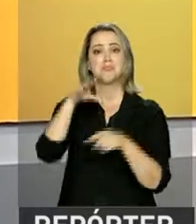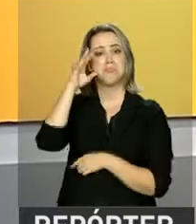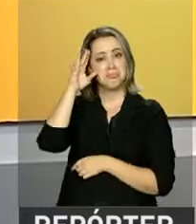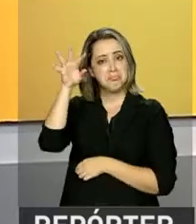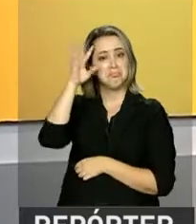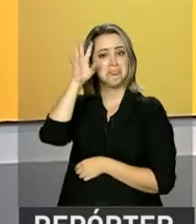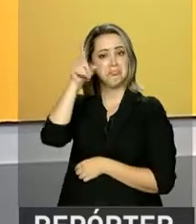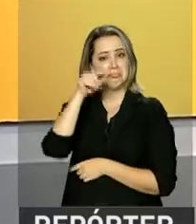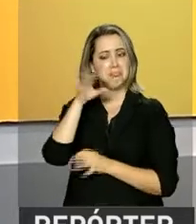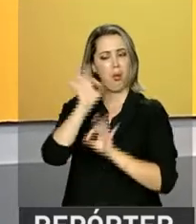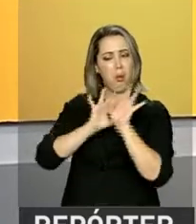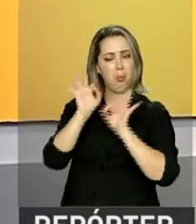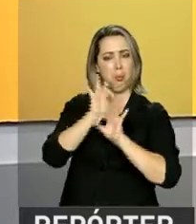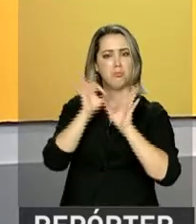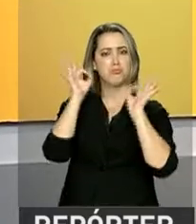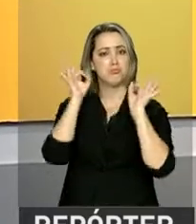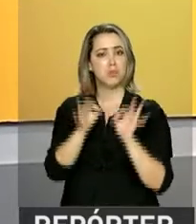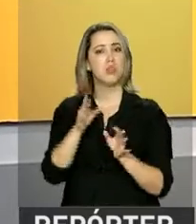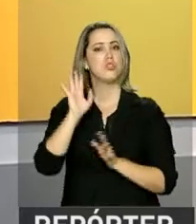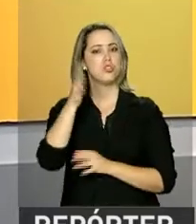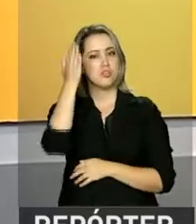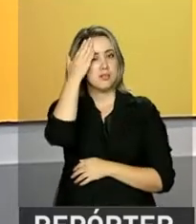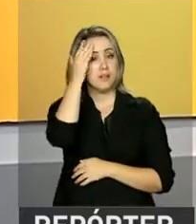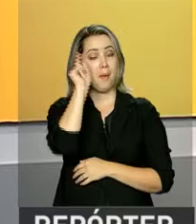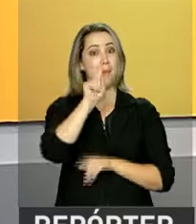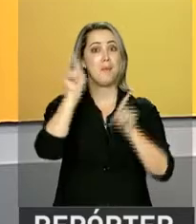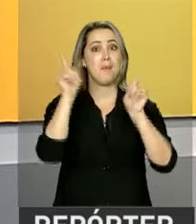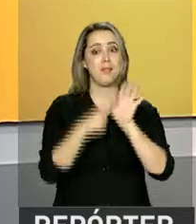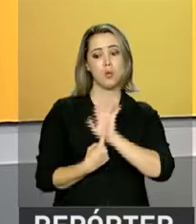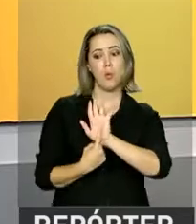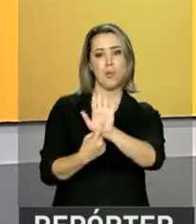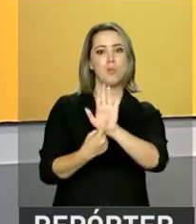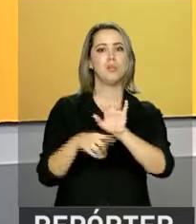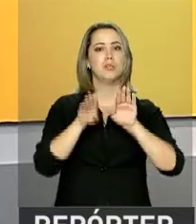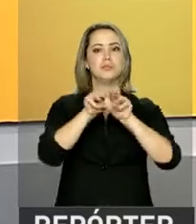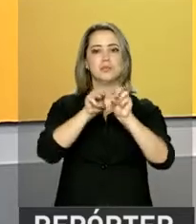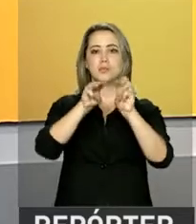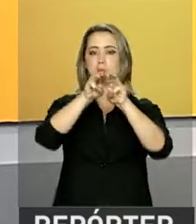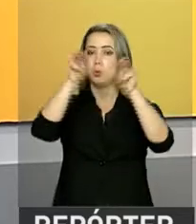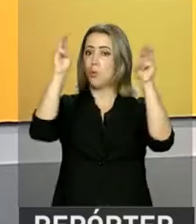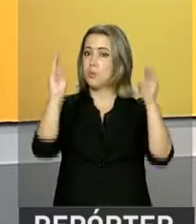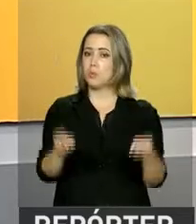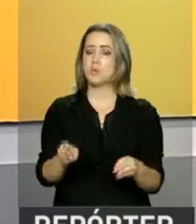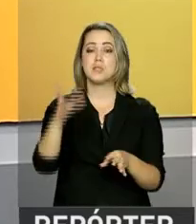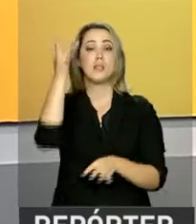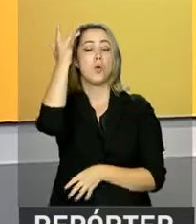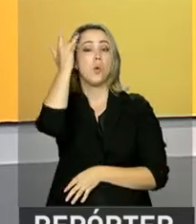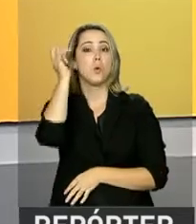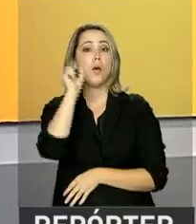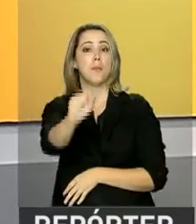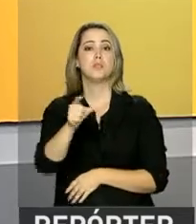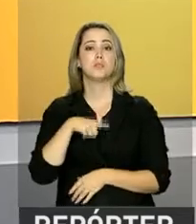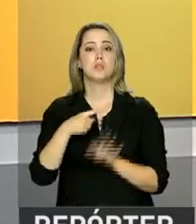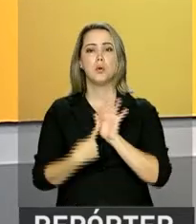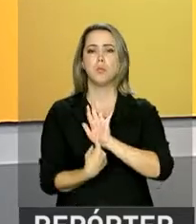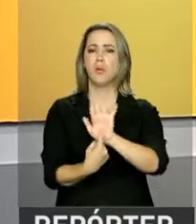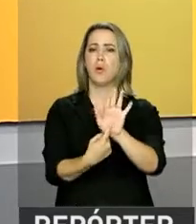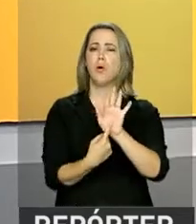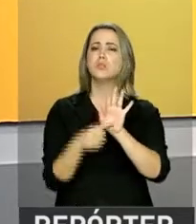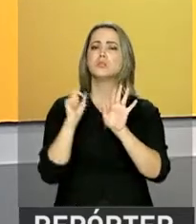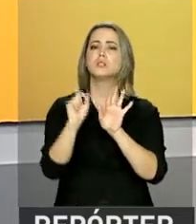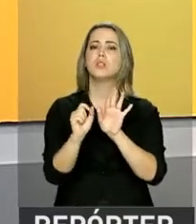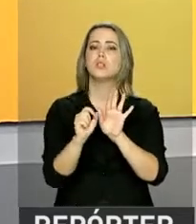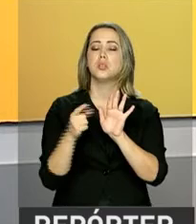engenhoso, isso todo mundo já sabe, né? E uma exposição no Museu do Amanhã, lá no Rio de Janeiro, em parceria com a FINEP, vem